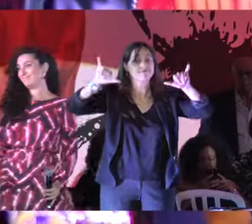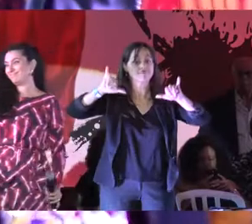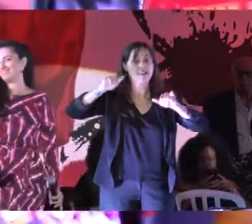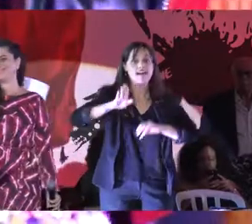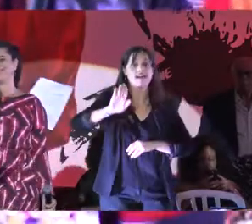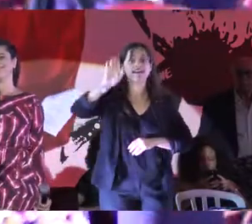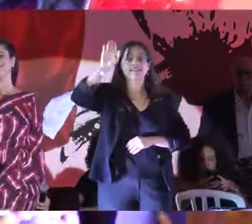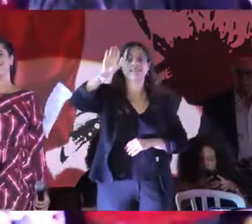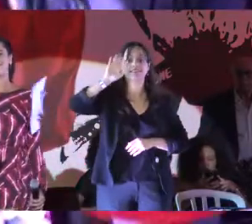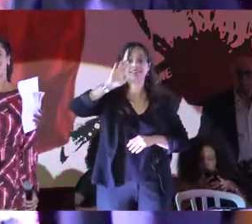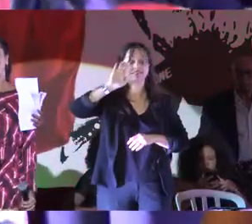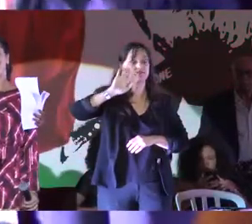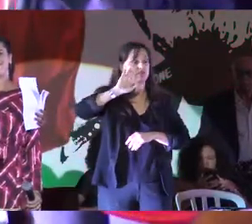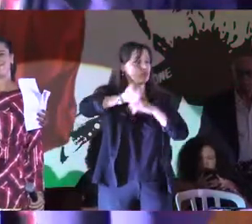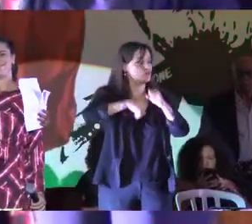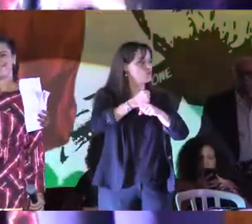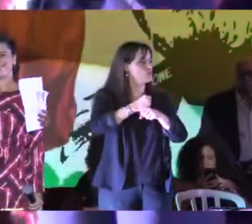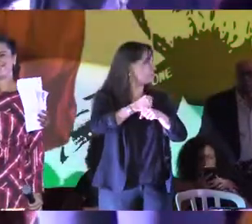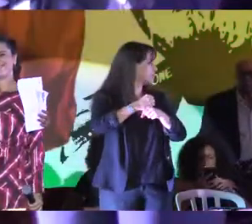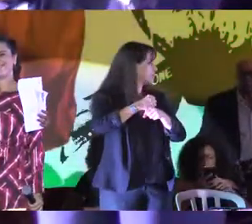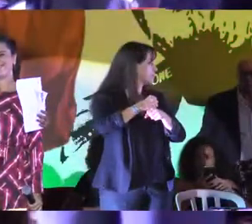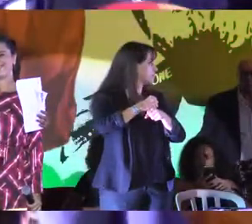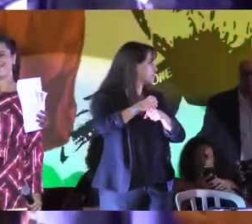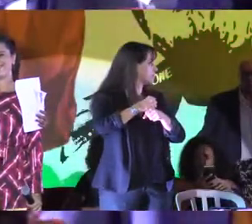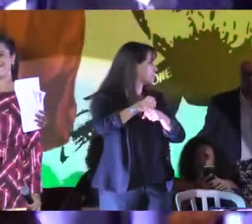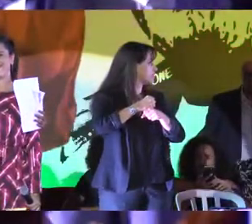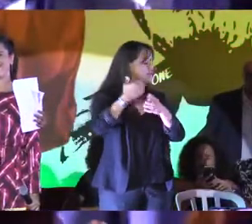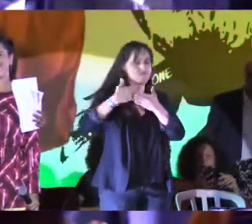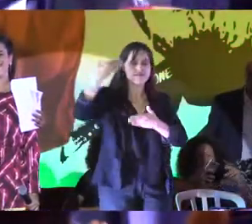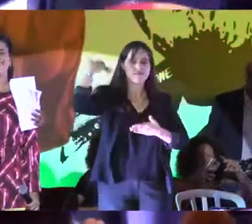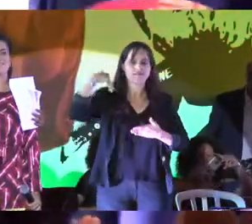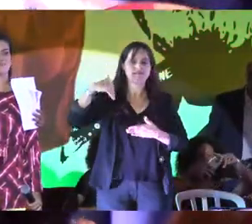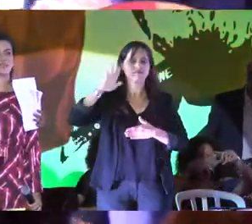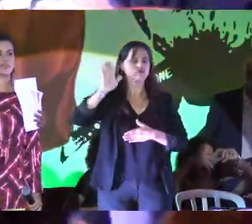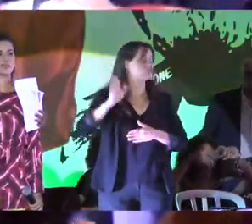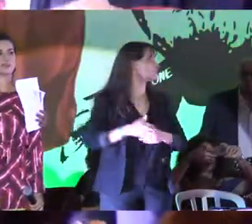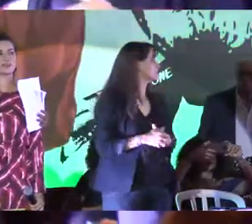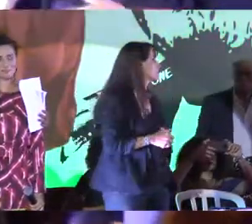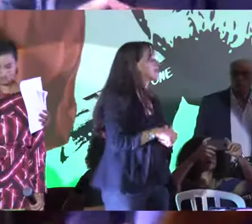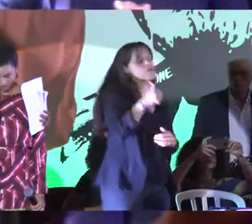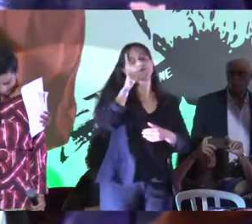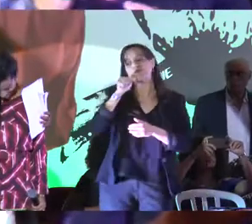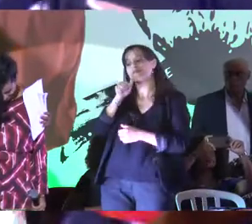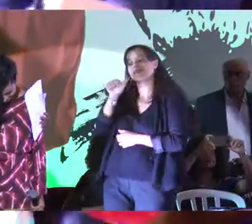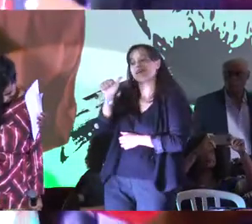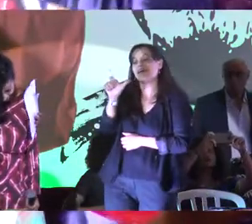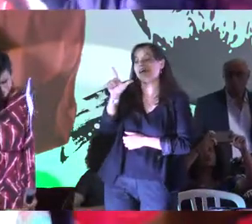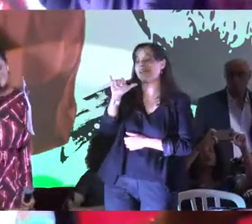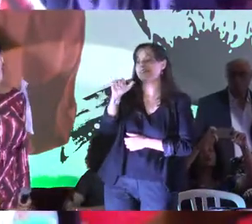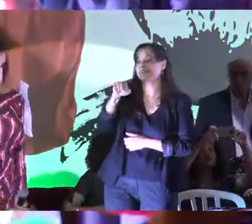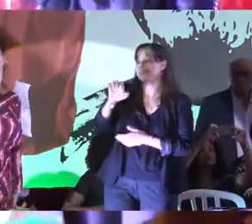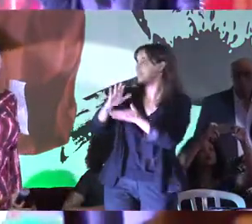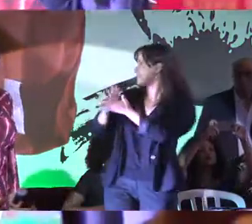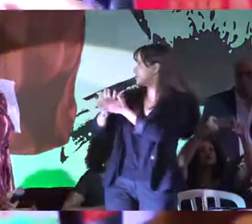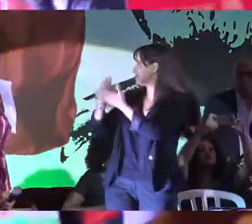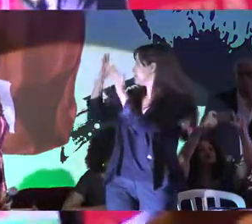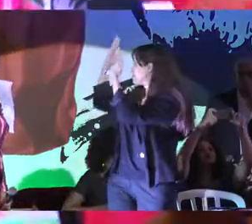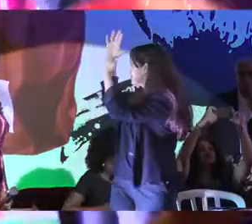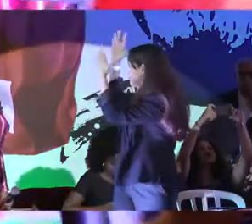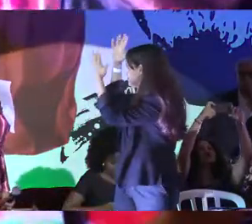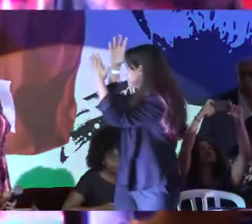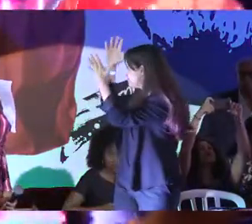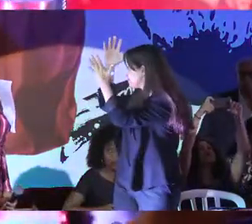aqui, Aline Calisto, essa sambista maravilhosa, uma salva de palmas para ela, que trouxe o